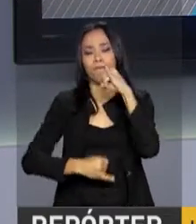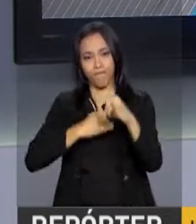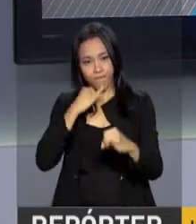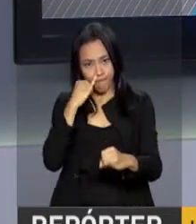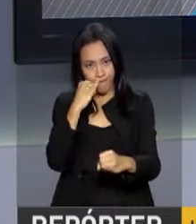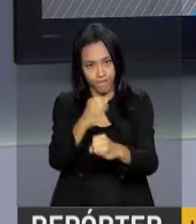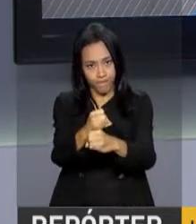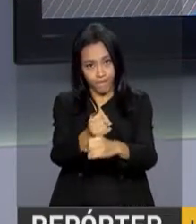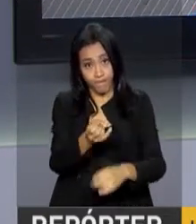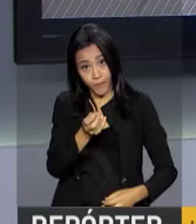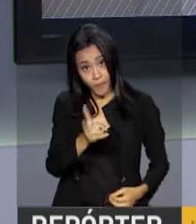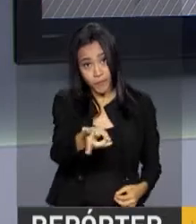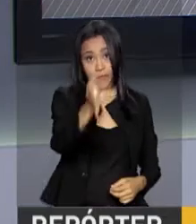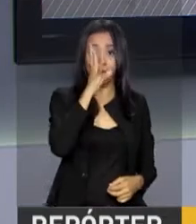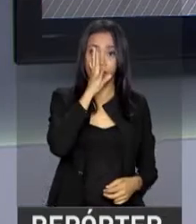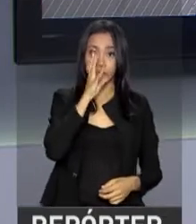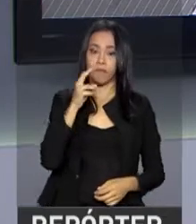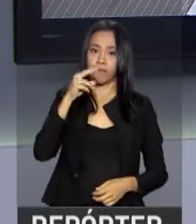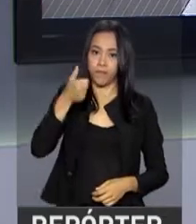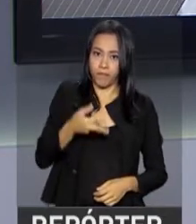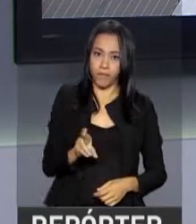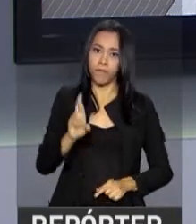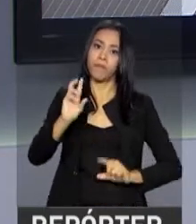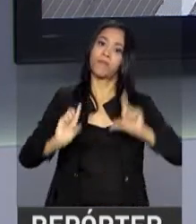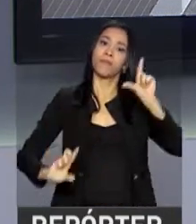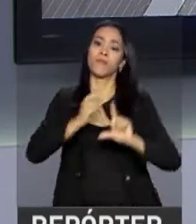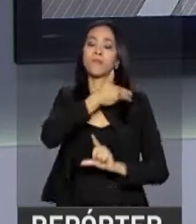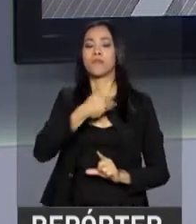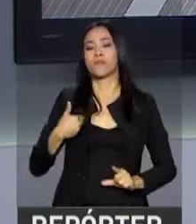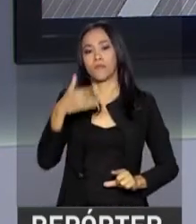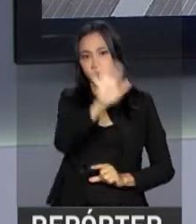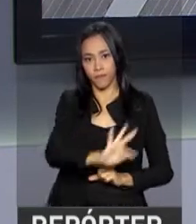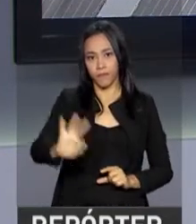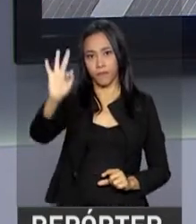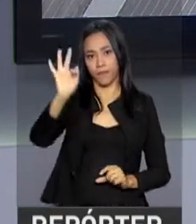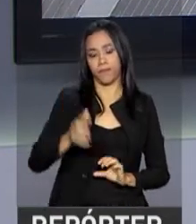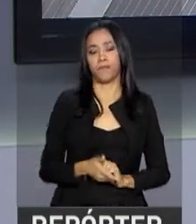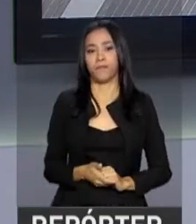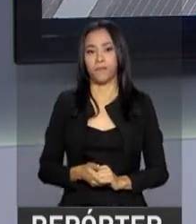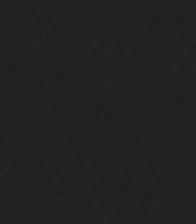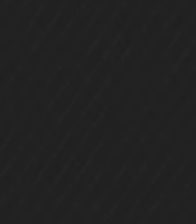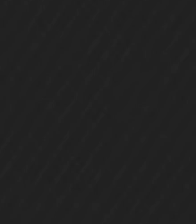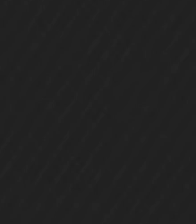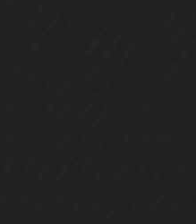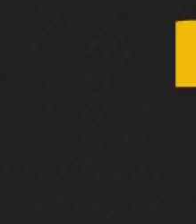nbr na internet continue com a gente na nbr a tv do governo federal